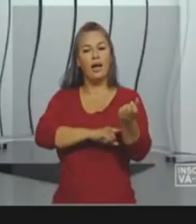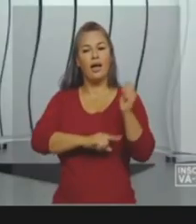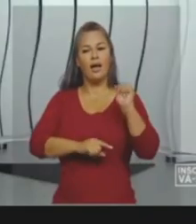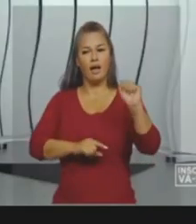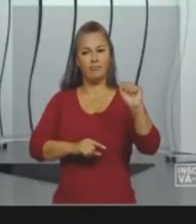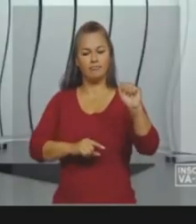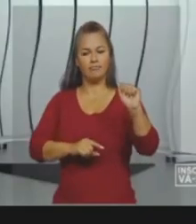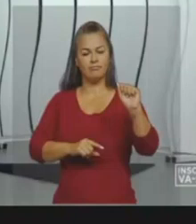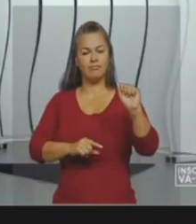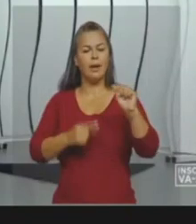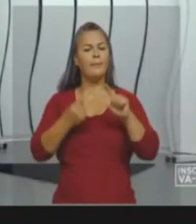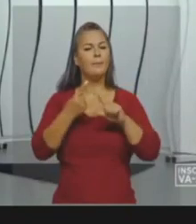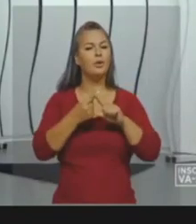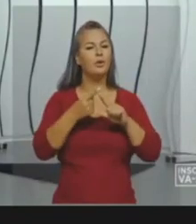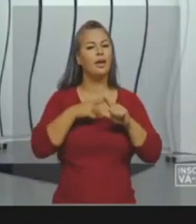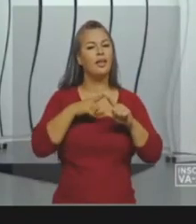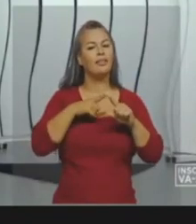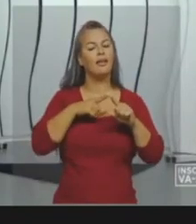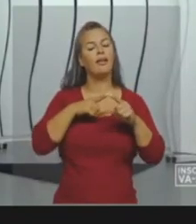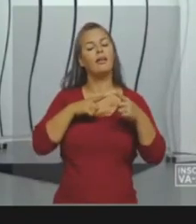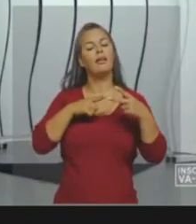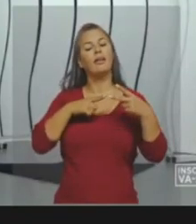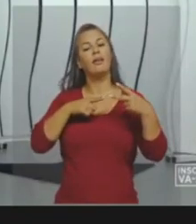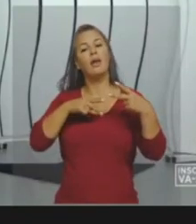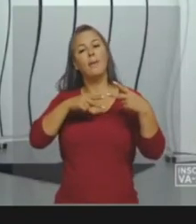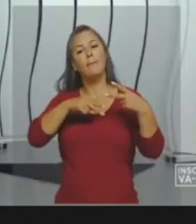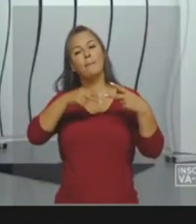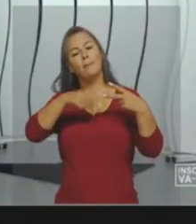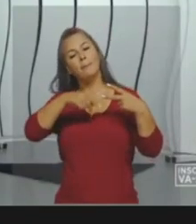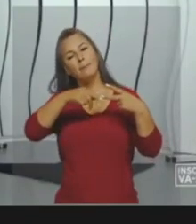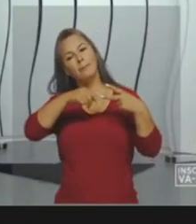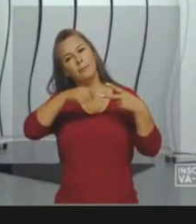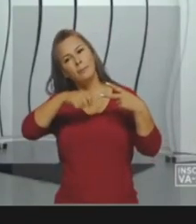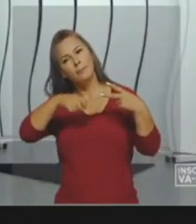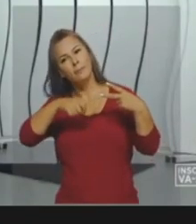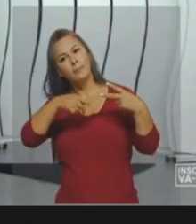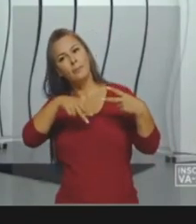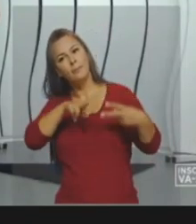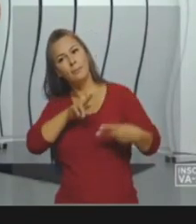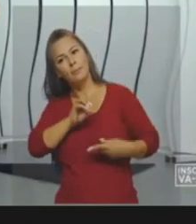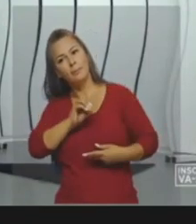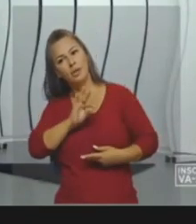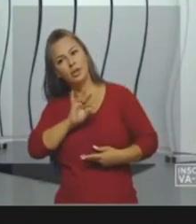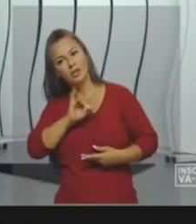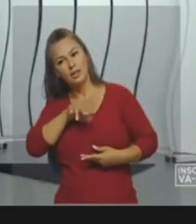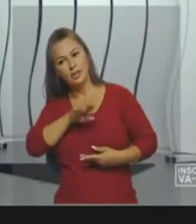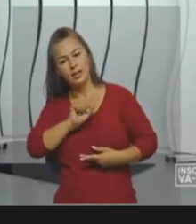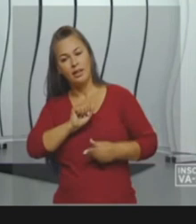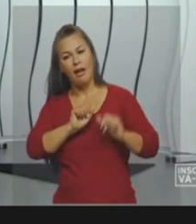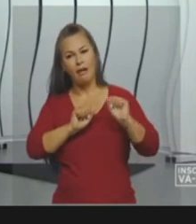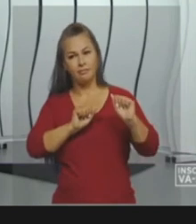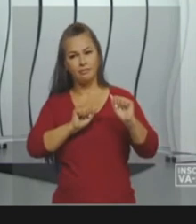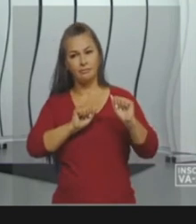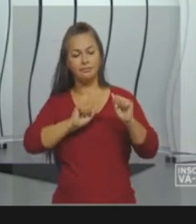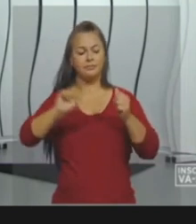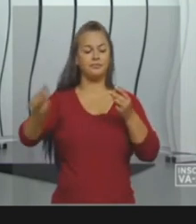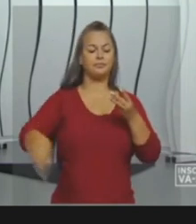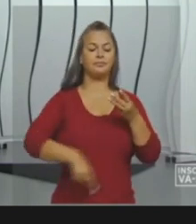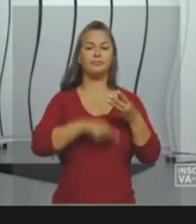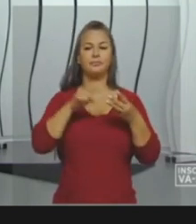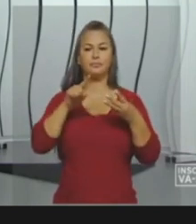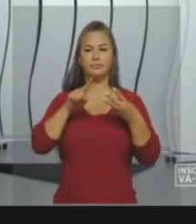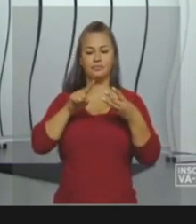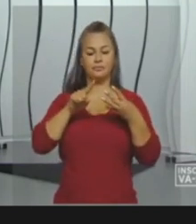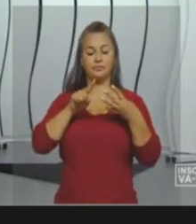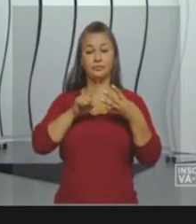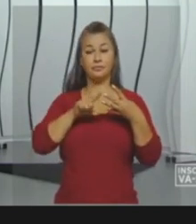tem proteína chamada proteína A na superfície da hemácia dela. Simples assim. Proteína A, então, é tipo A. Hemácias que